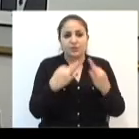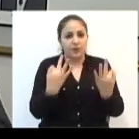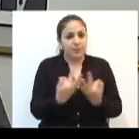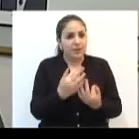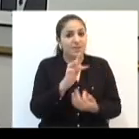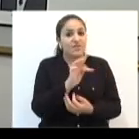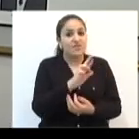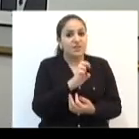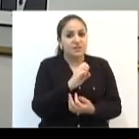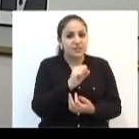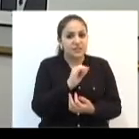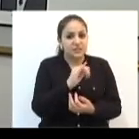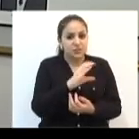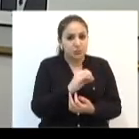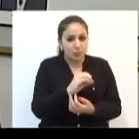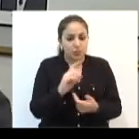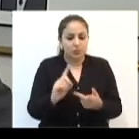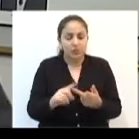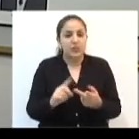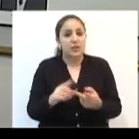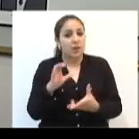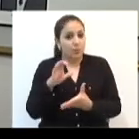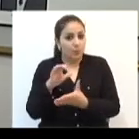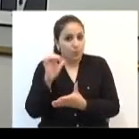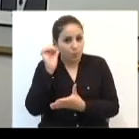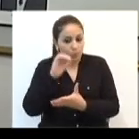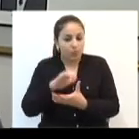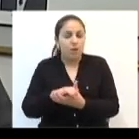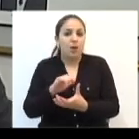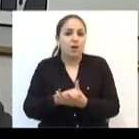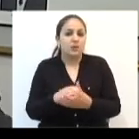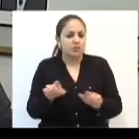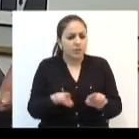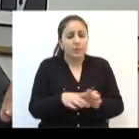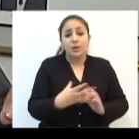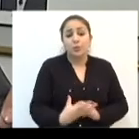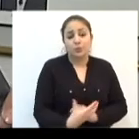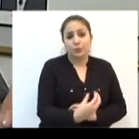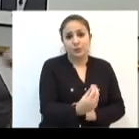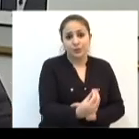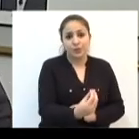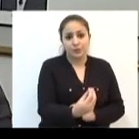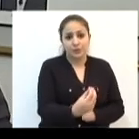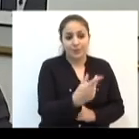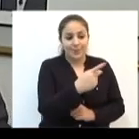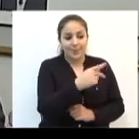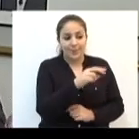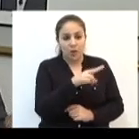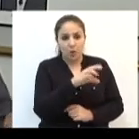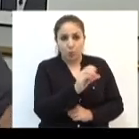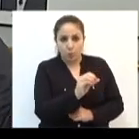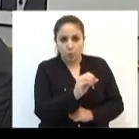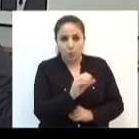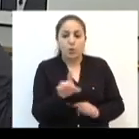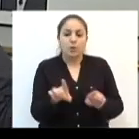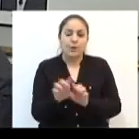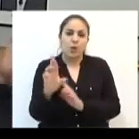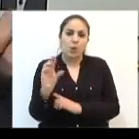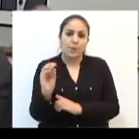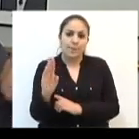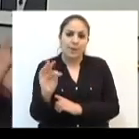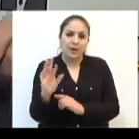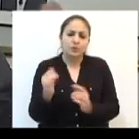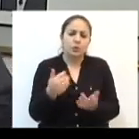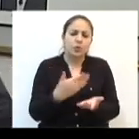Francisco e da sua esposa, como dos filhos, o Paulo e o Roberto. E aí a gente acompanhou, eles começaram pequeno e onde tudo era